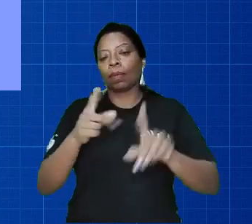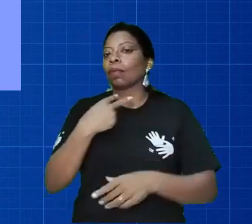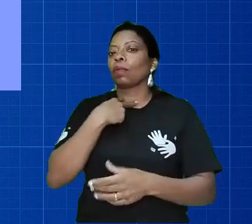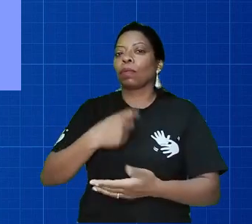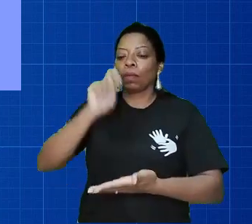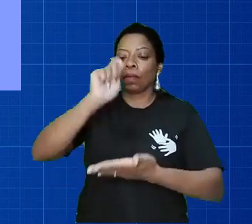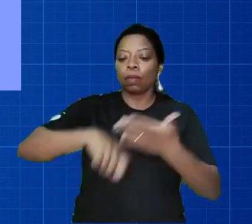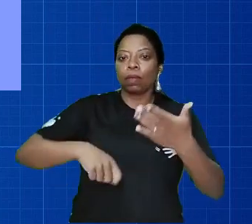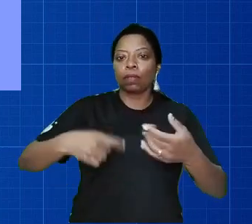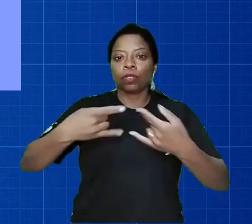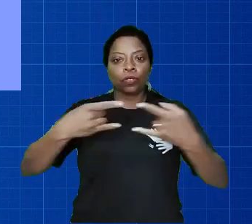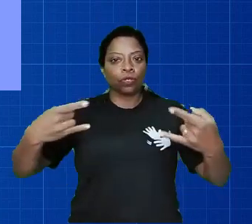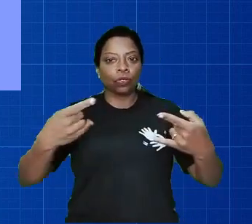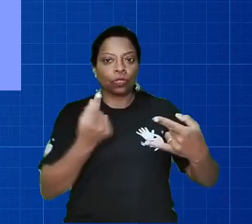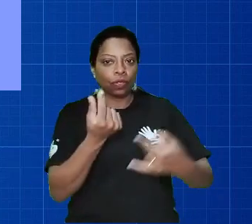cheques.